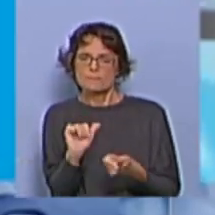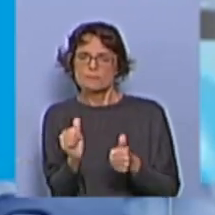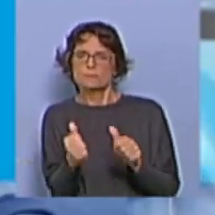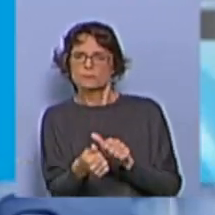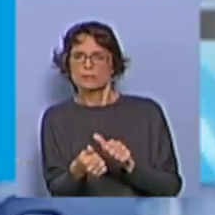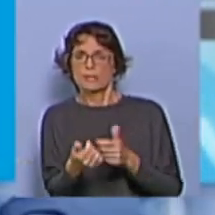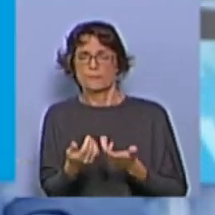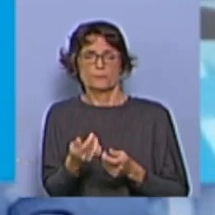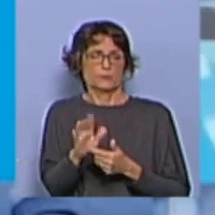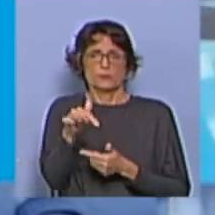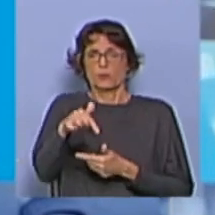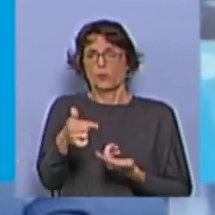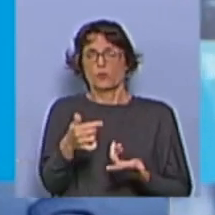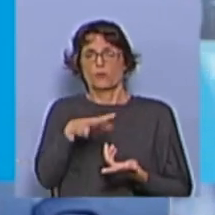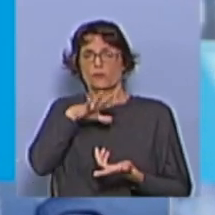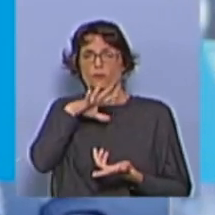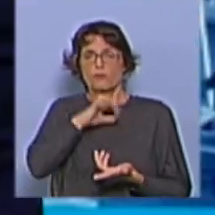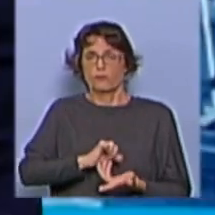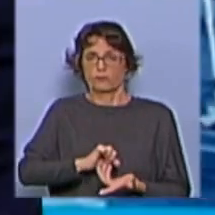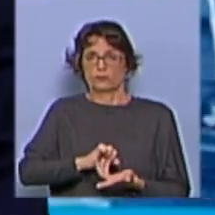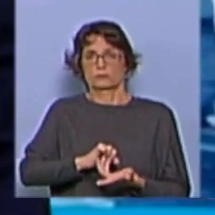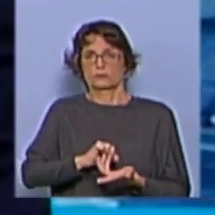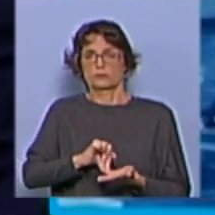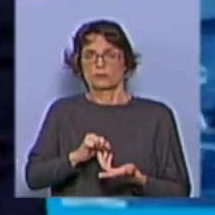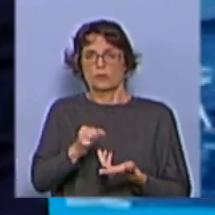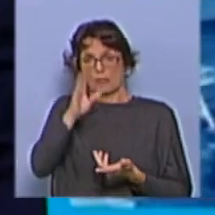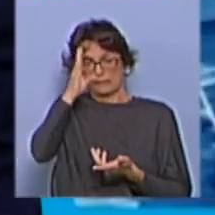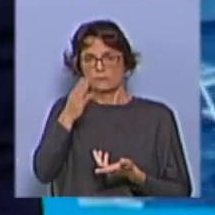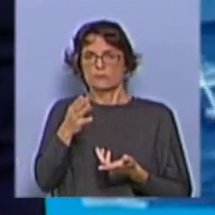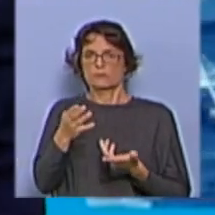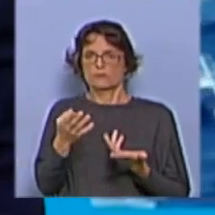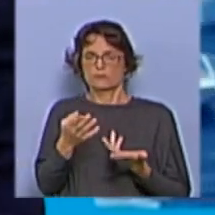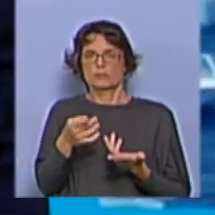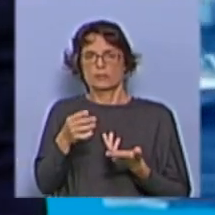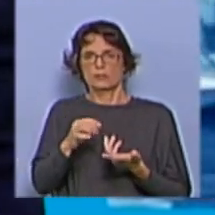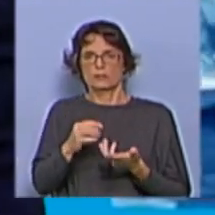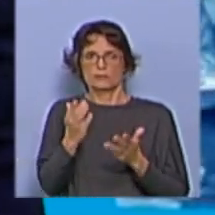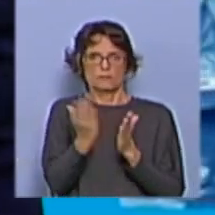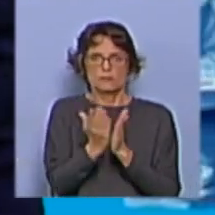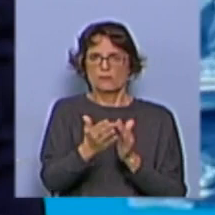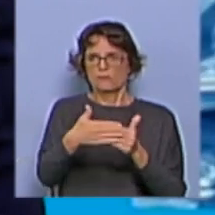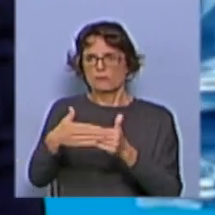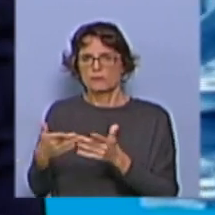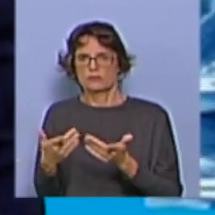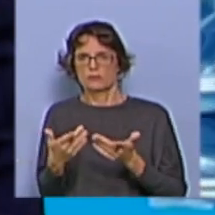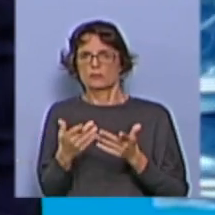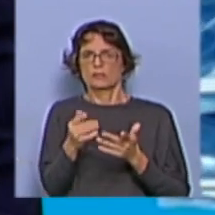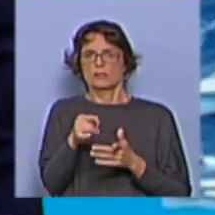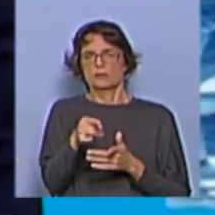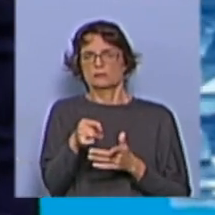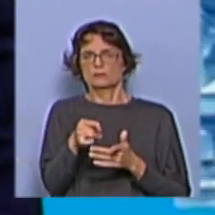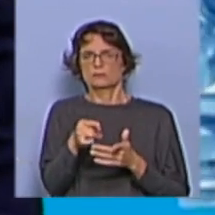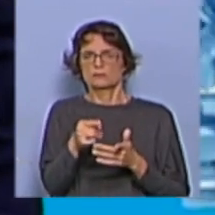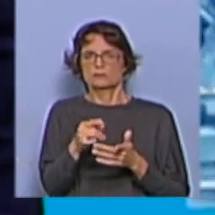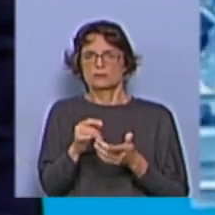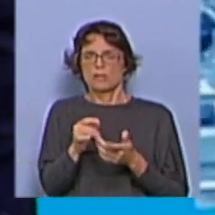filhos, naturalmente, que continua a ter a sua vida afetada. Aliás, há um horizonte incerto do regresso à escola. O que significa